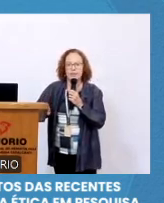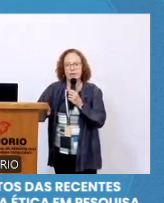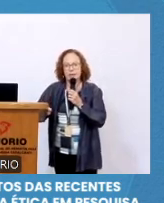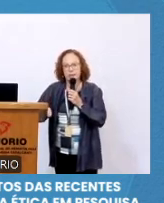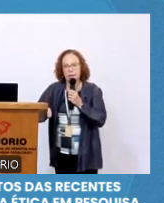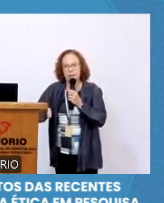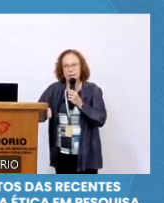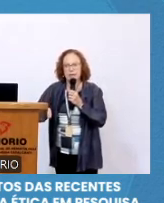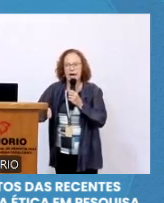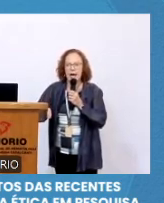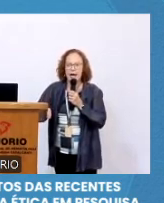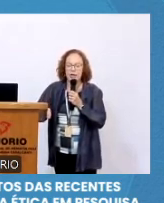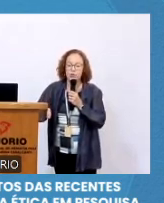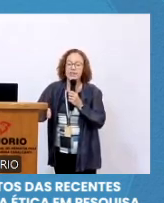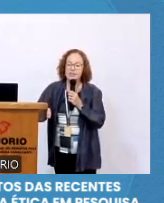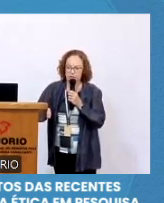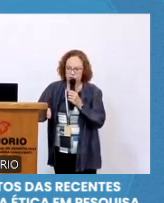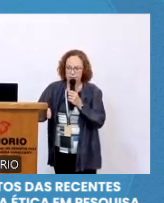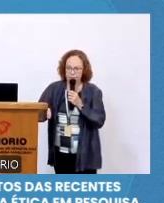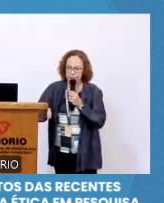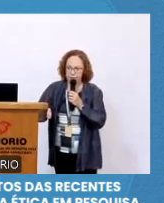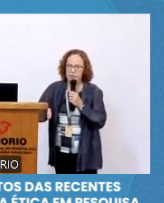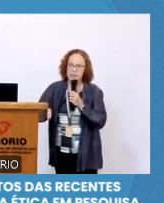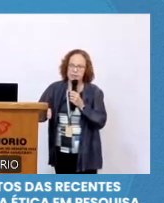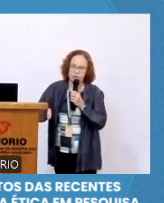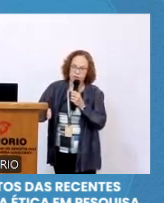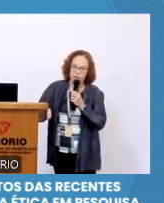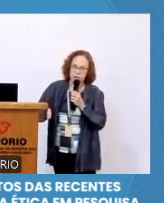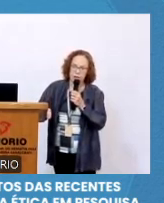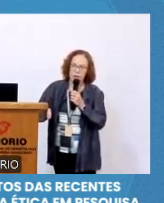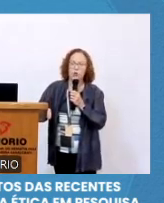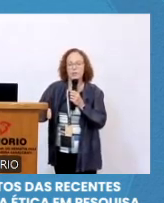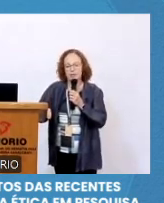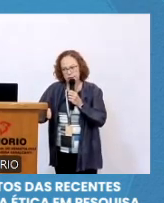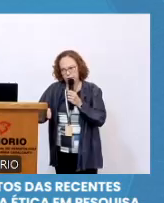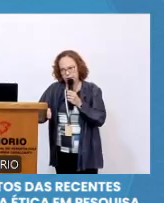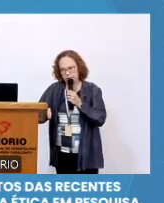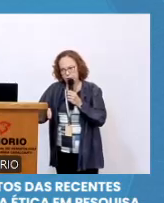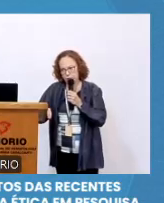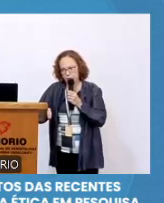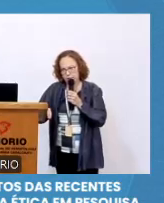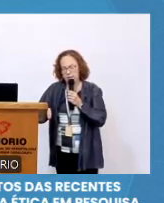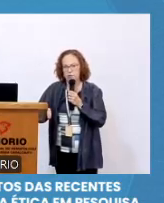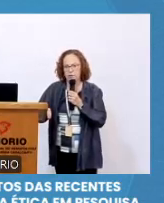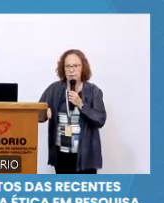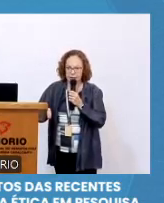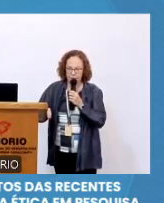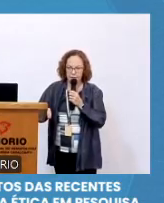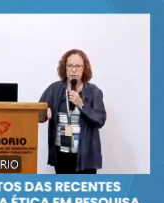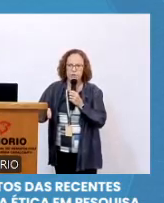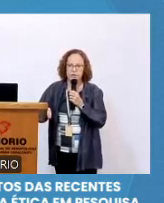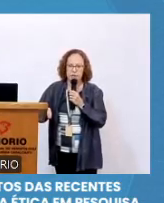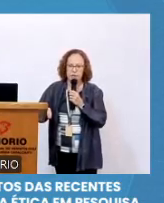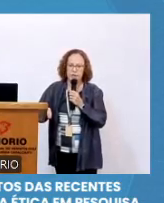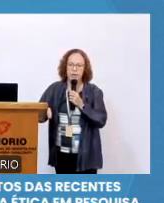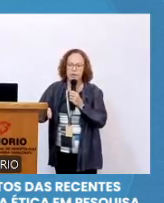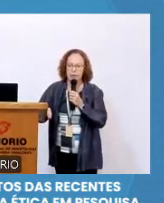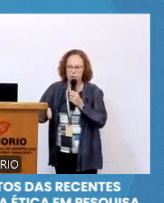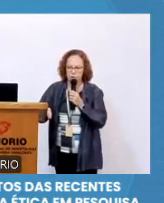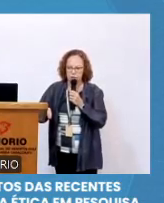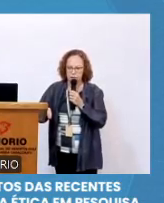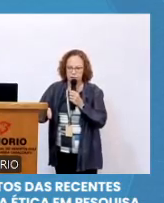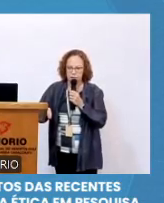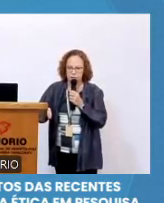É uma secretaria do DECIT, do Ministério da Saúde. DECIT é o Departamento de Ciência